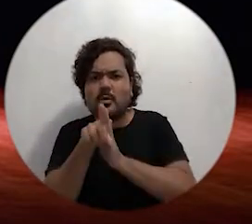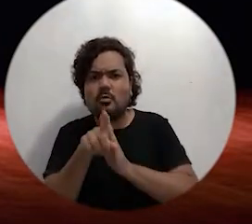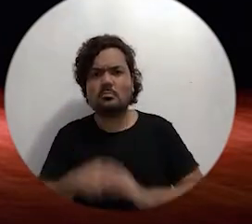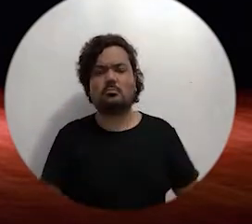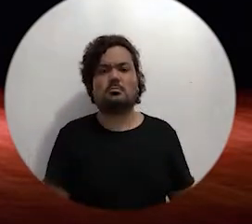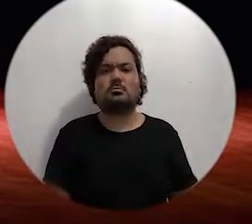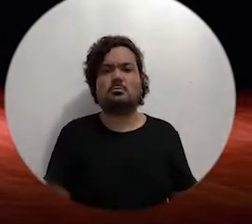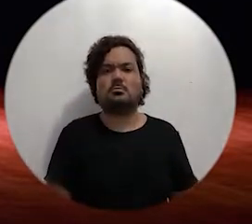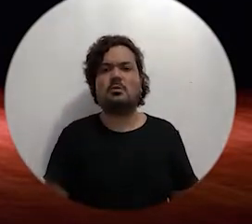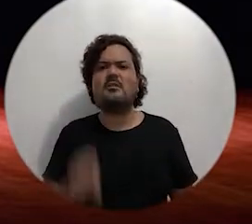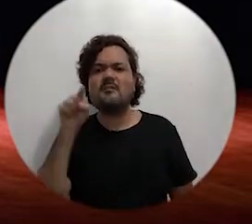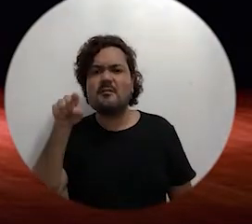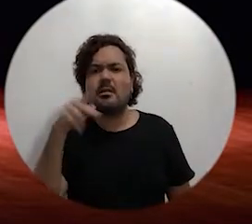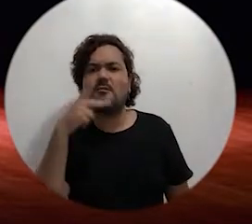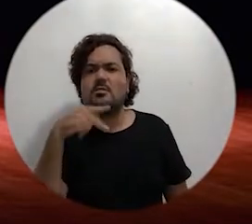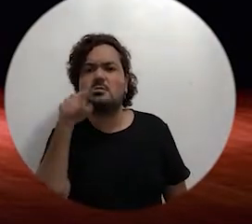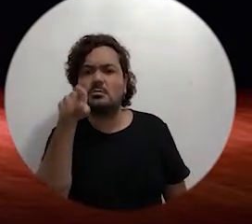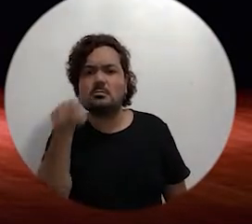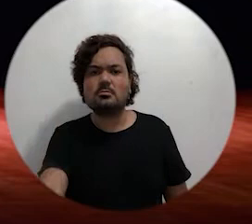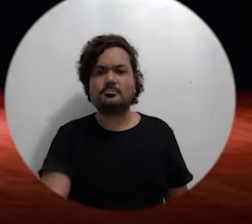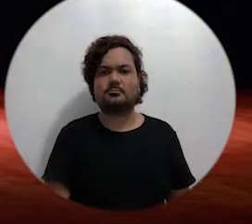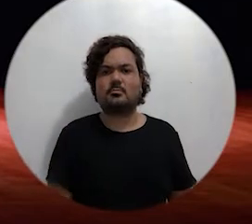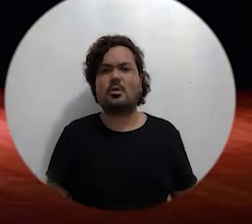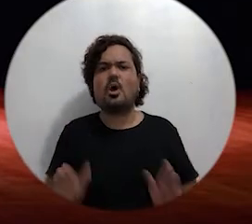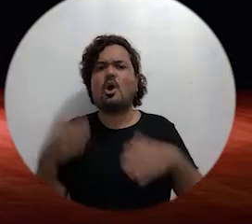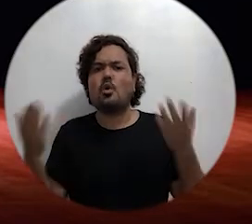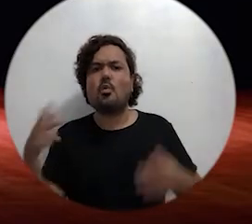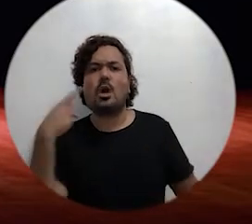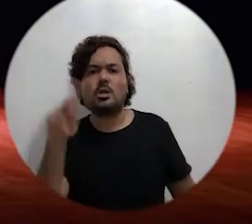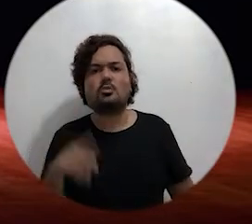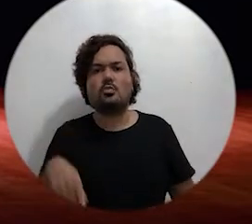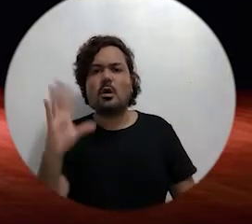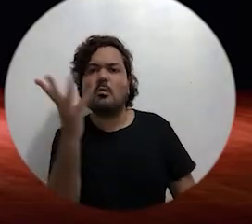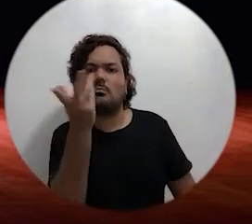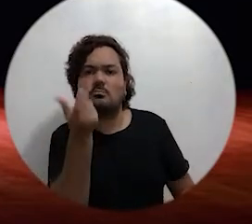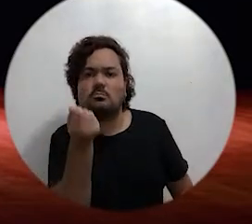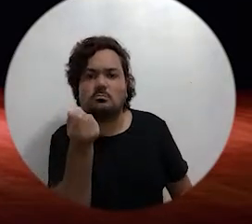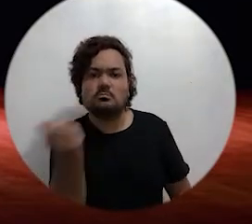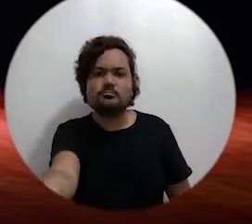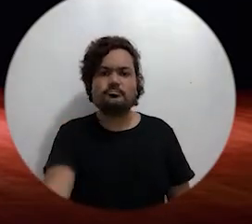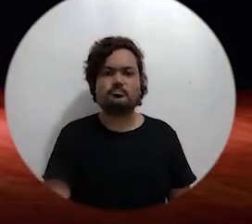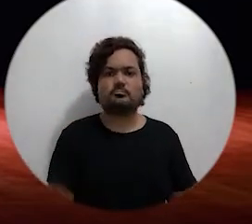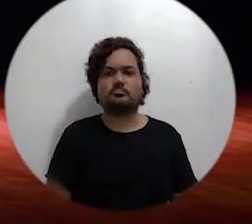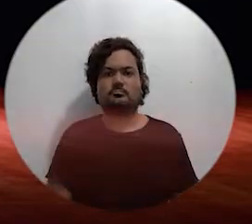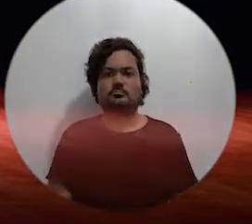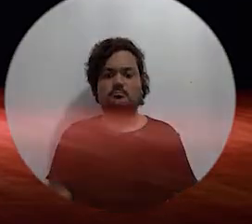pergunto, me diz você, qual é a sua manha?